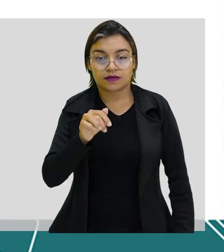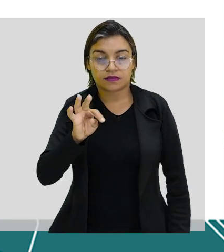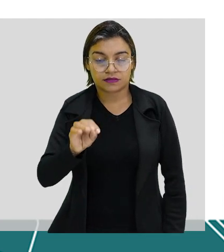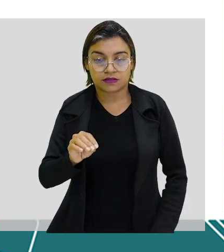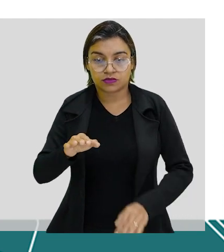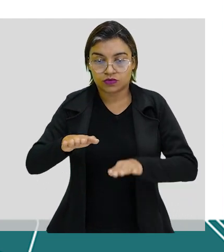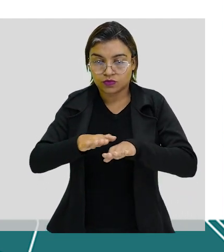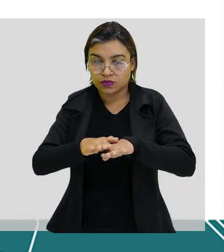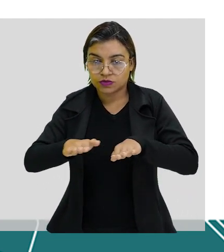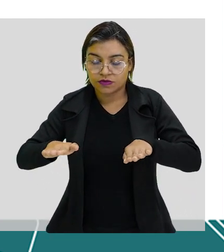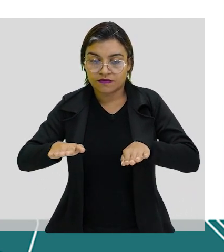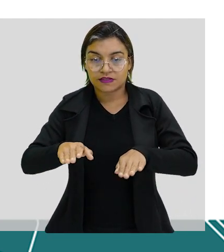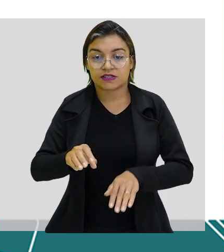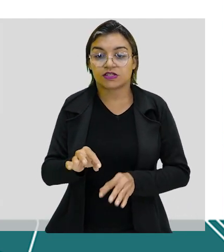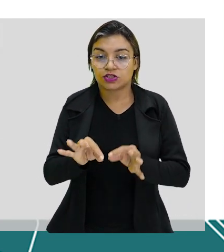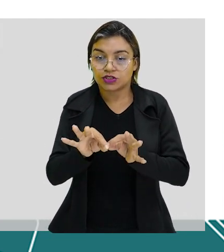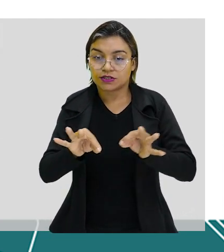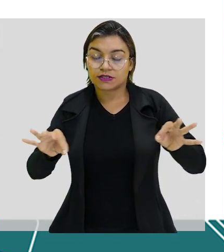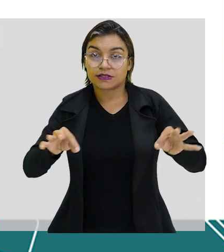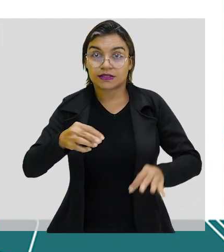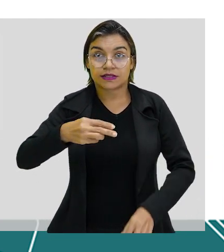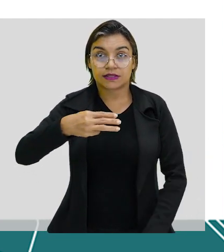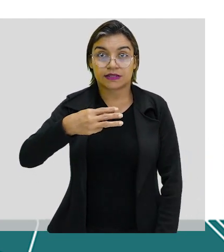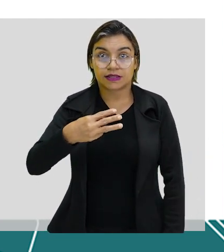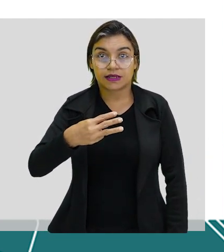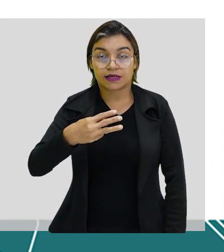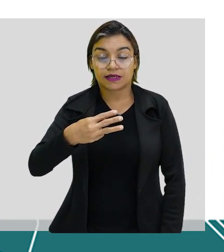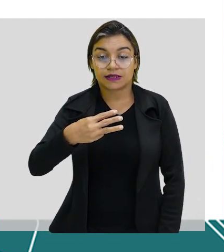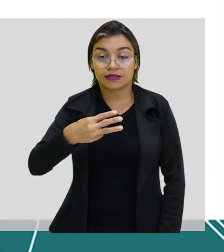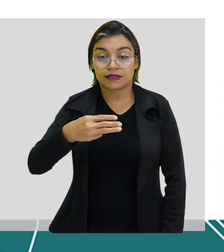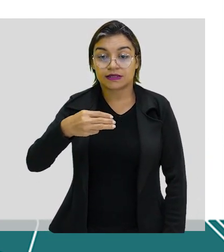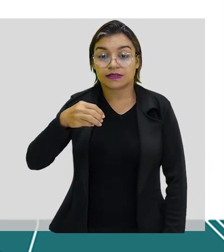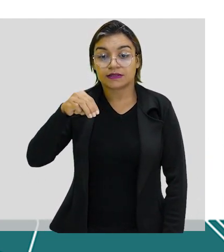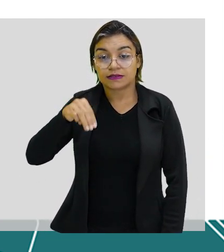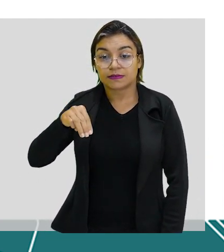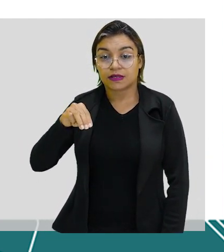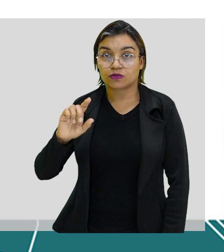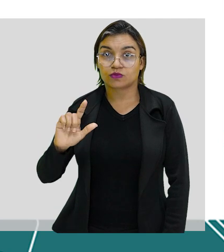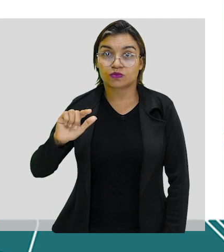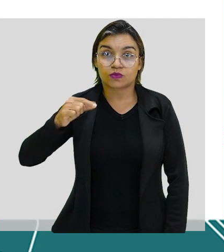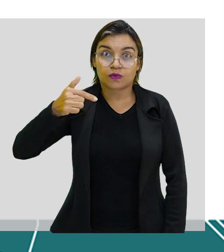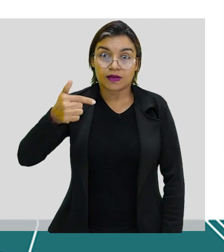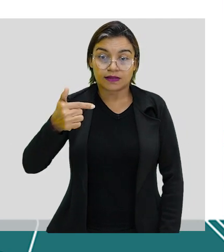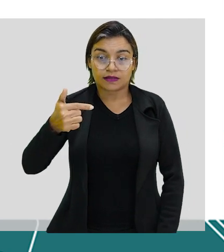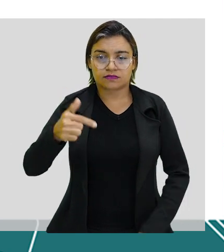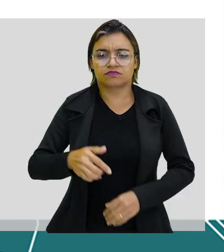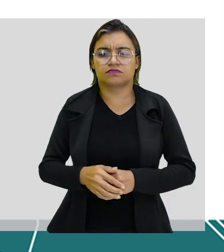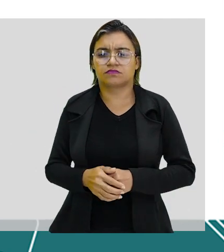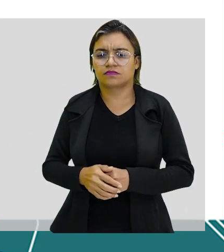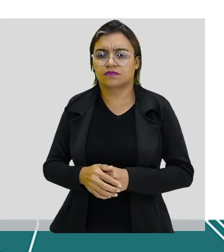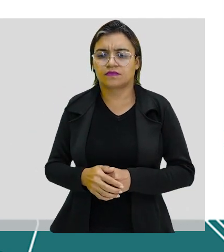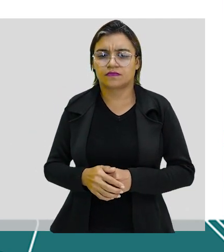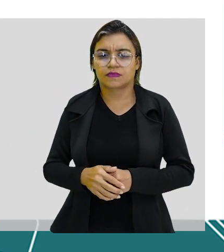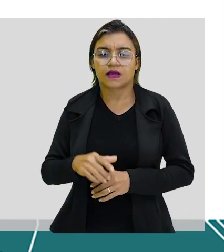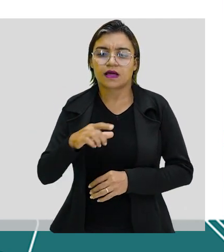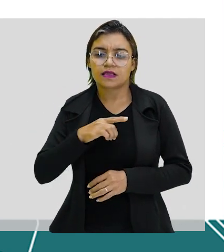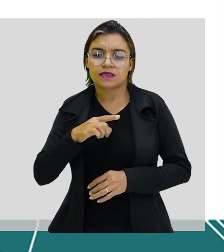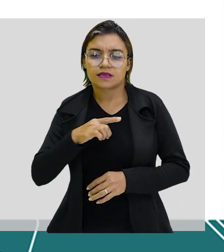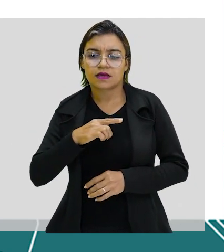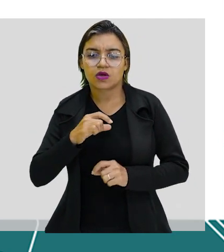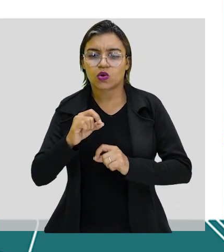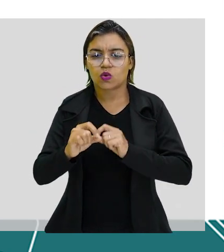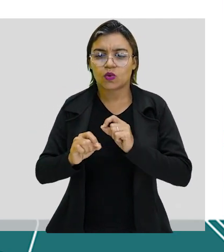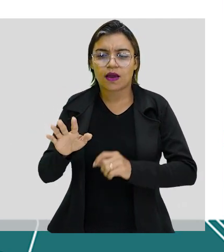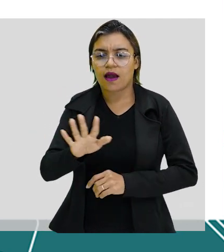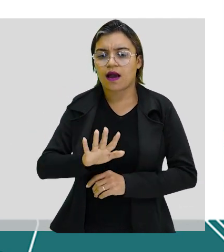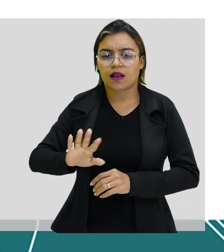metros quadrados. Qual o fluxo que atravessa essa área? Né? Então tem aí as alternativas, né? 3,